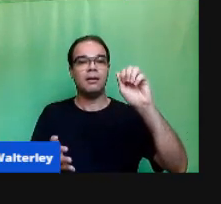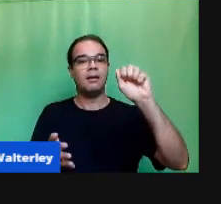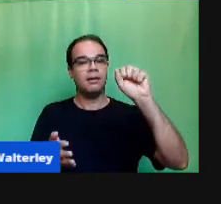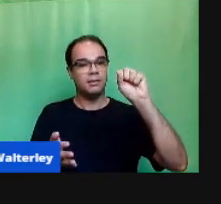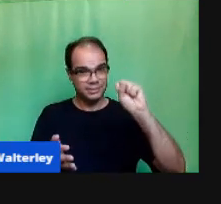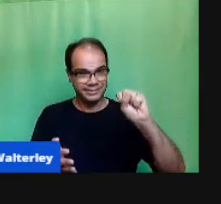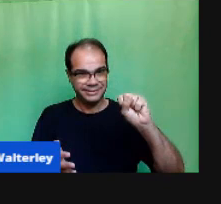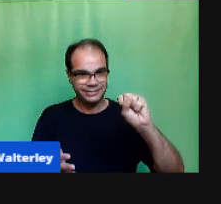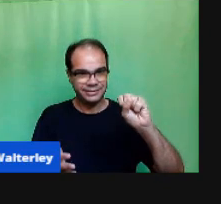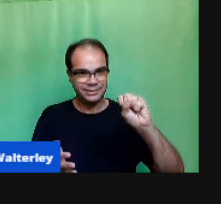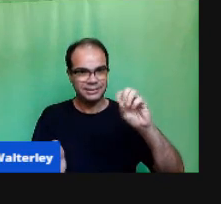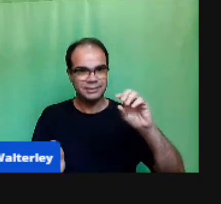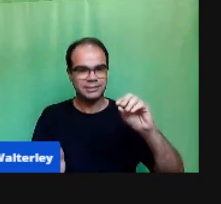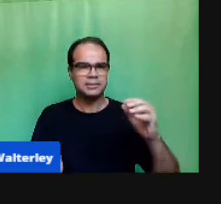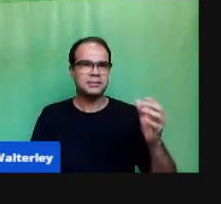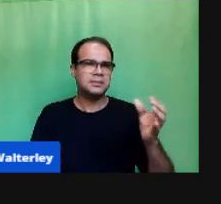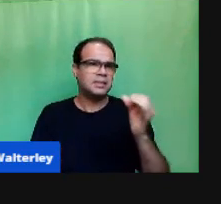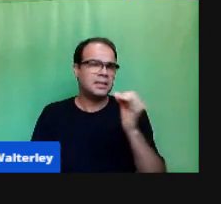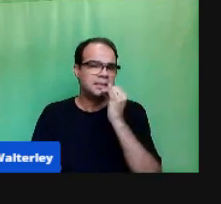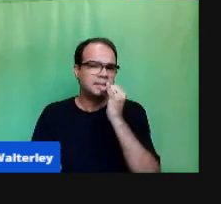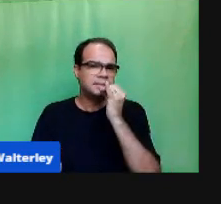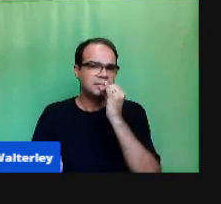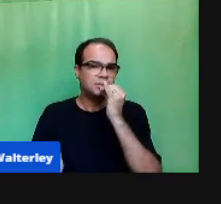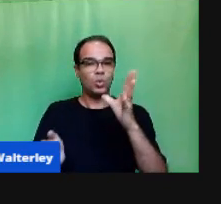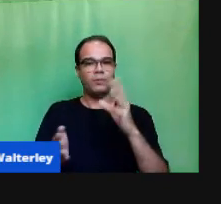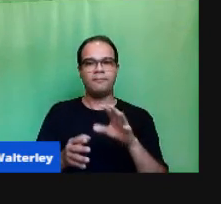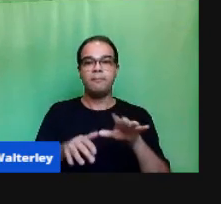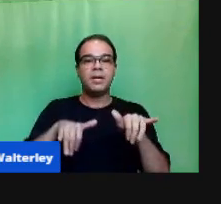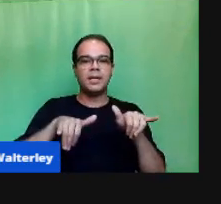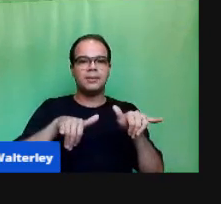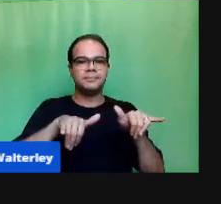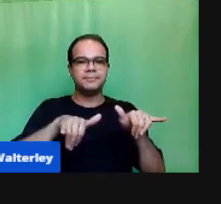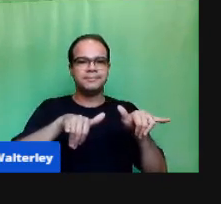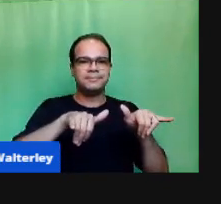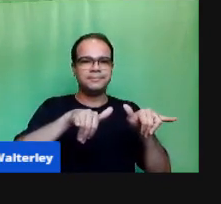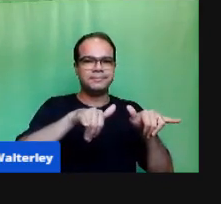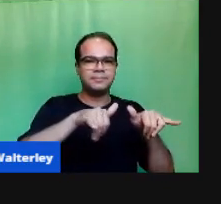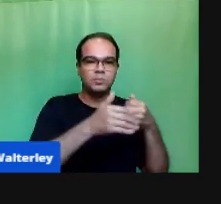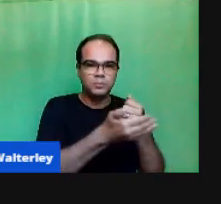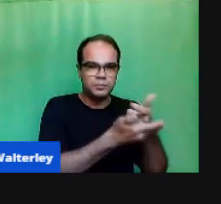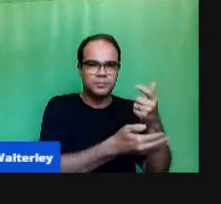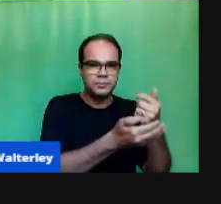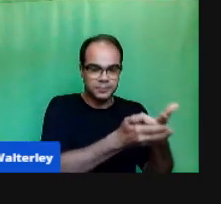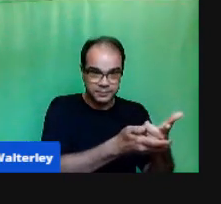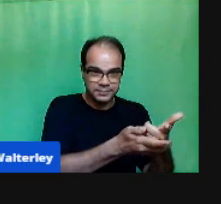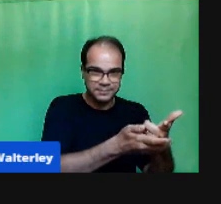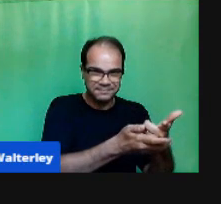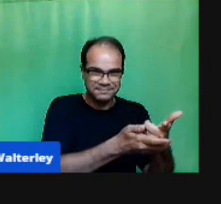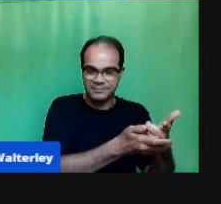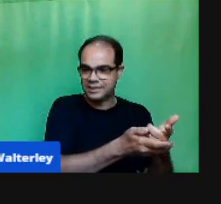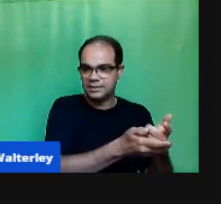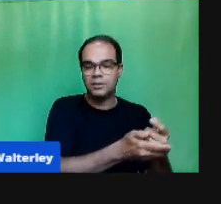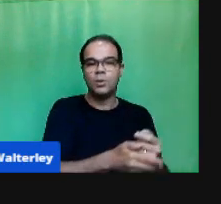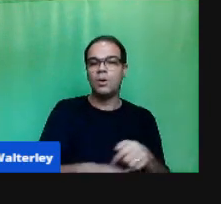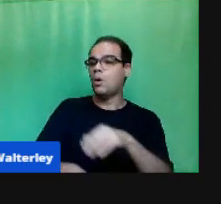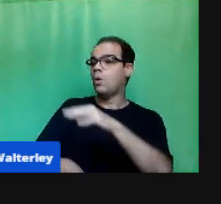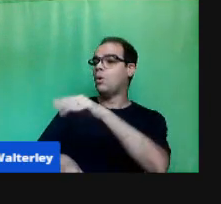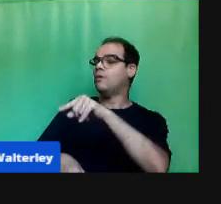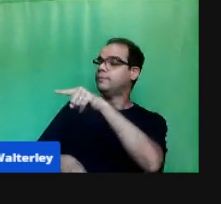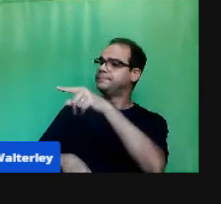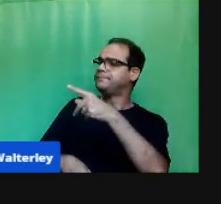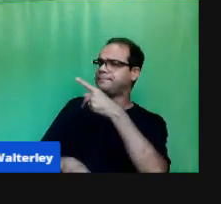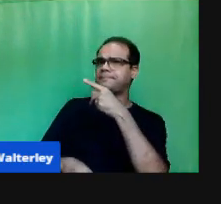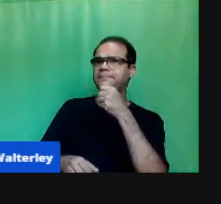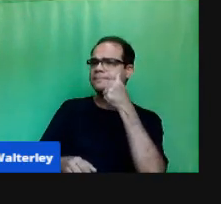ajuda deles na hora de fazer uma lista de compras, também na hora de